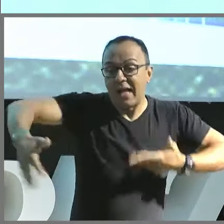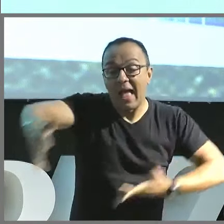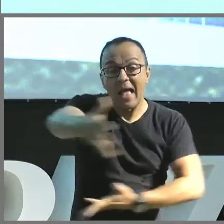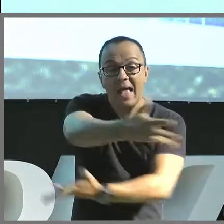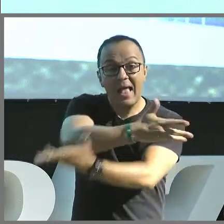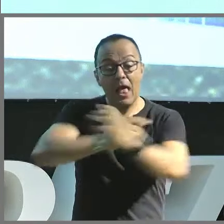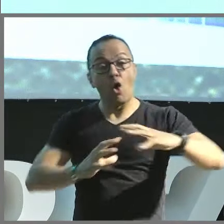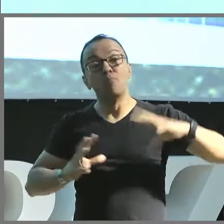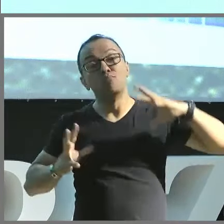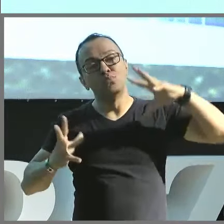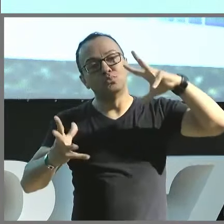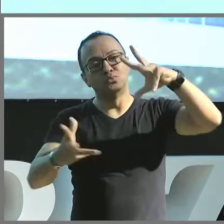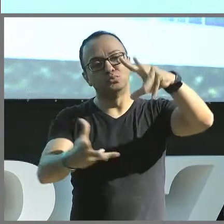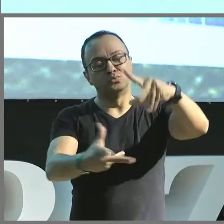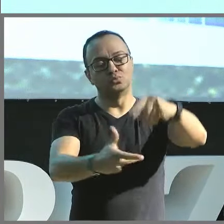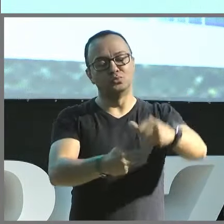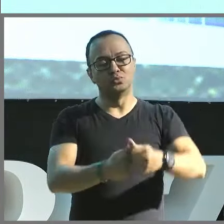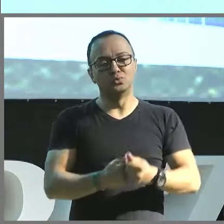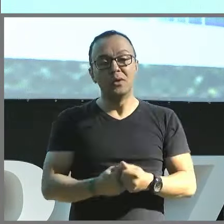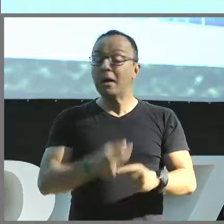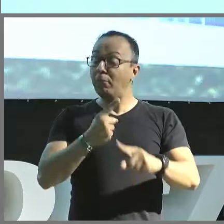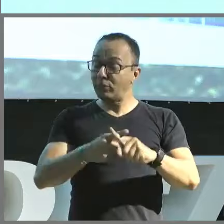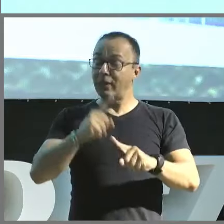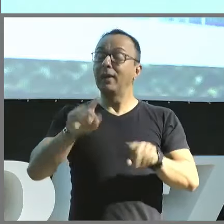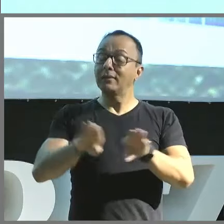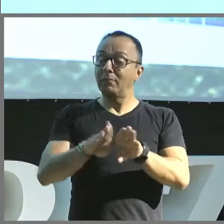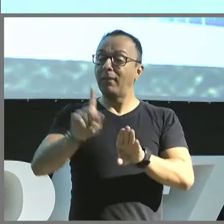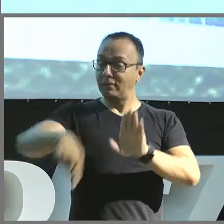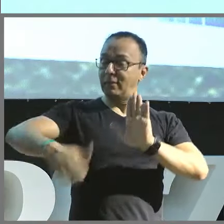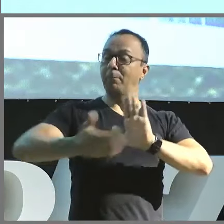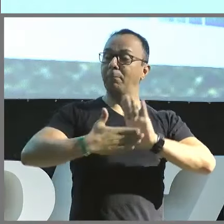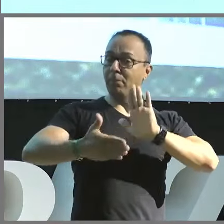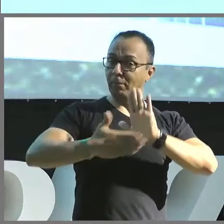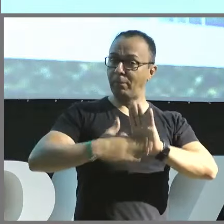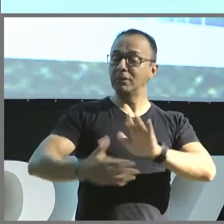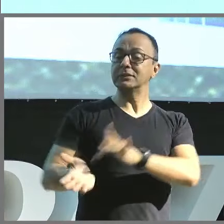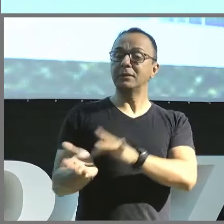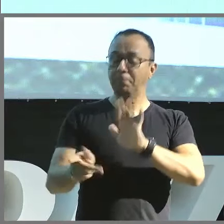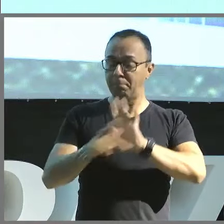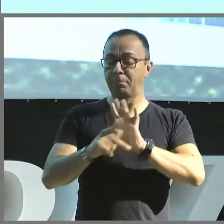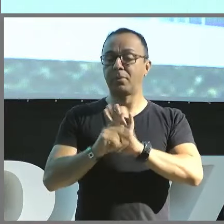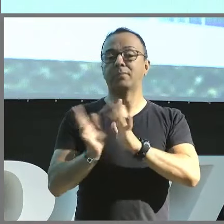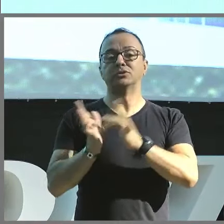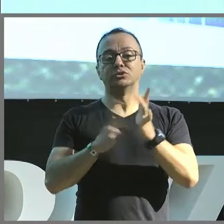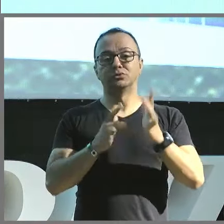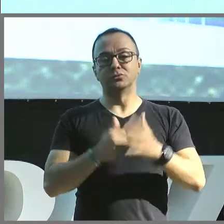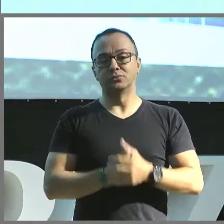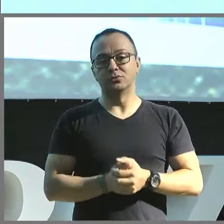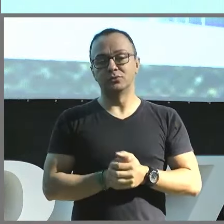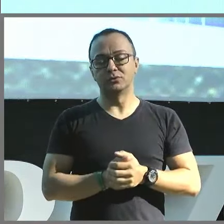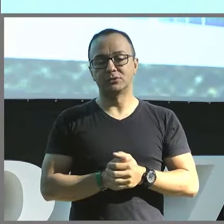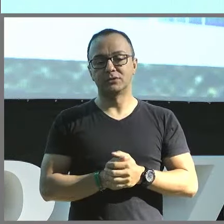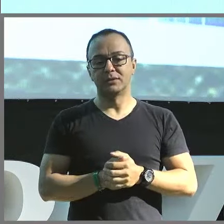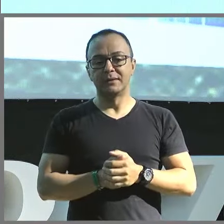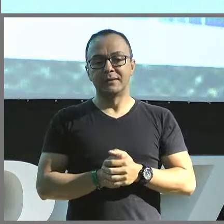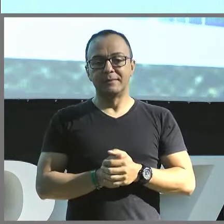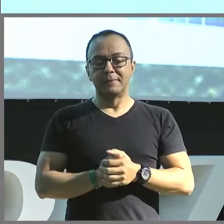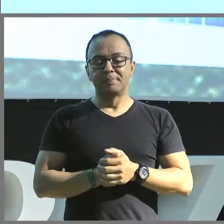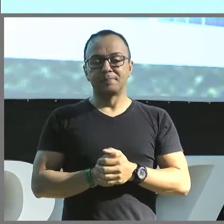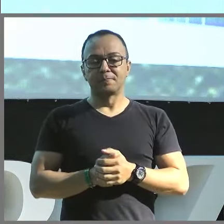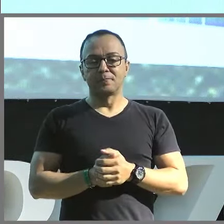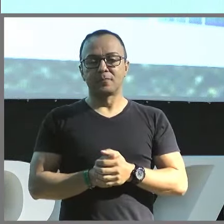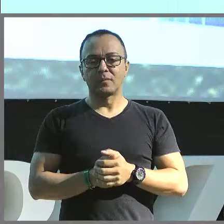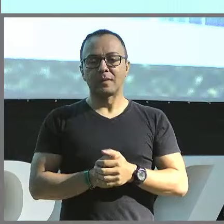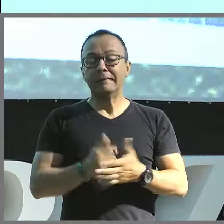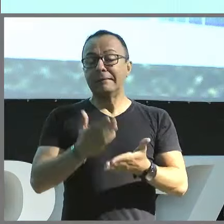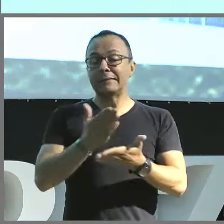uma outra proposição de Jesus, rompendo com o paradigma de que o nosso povo,